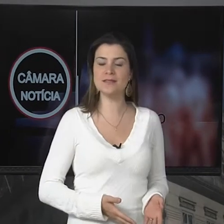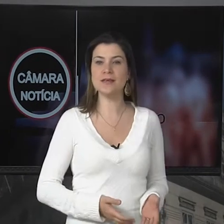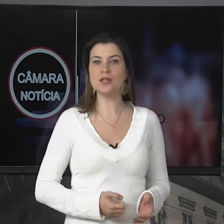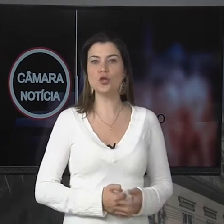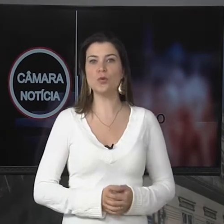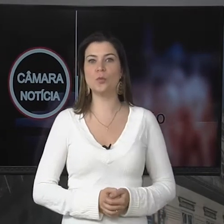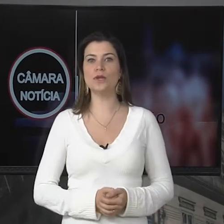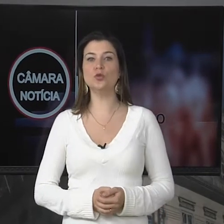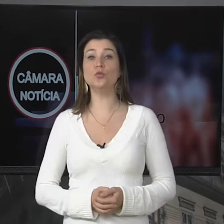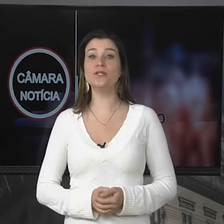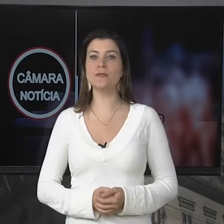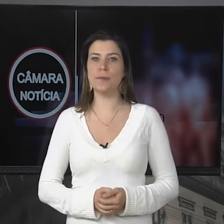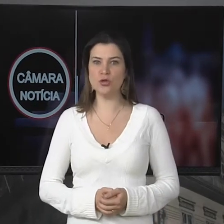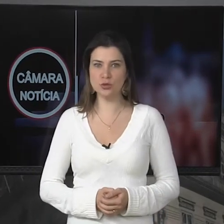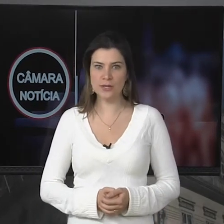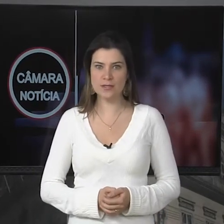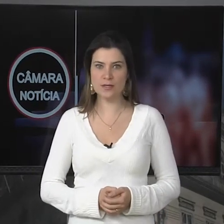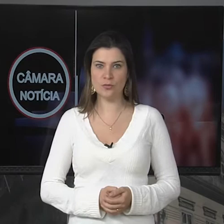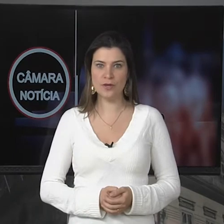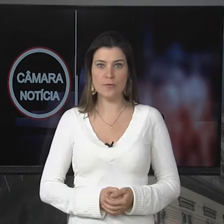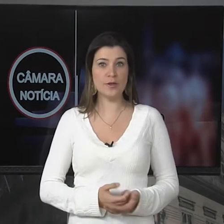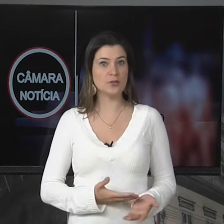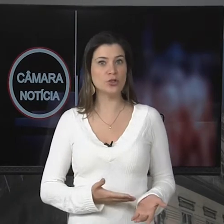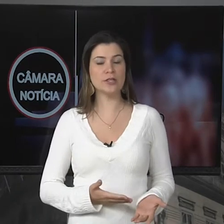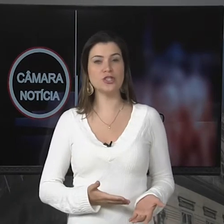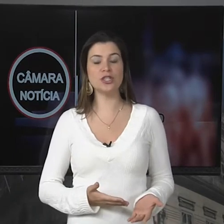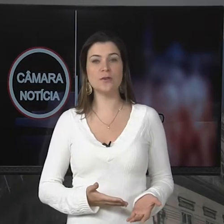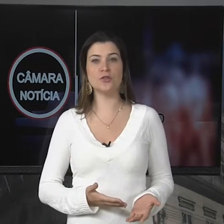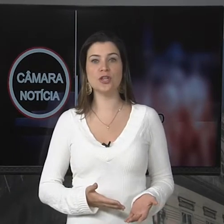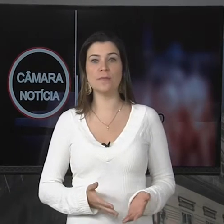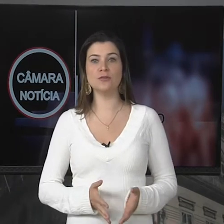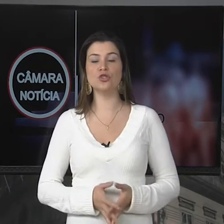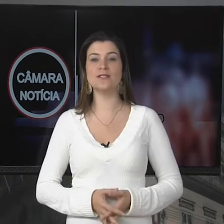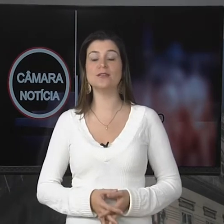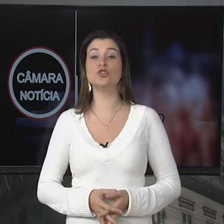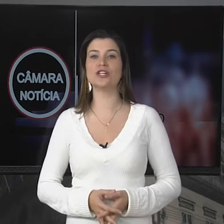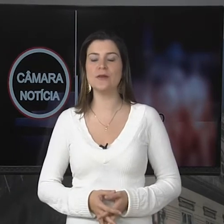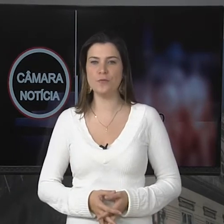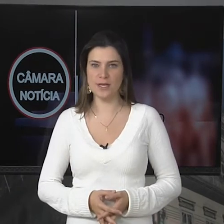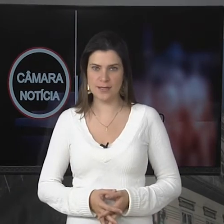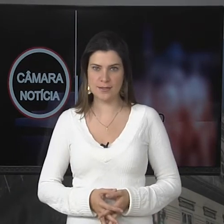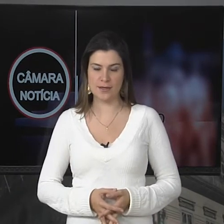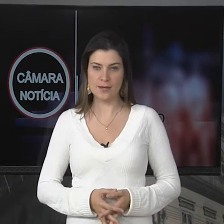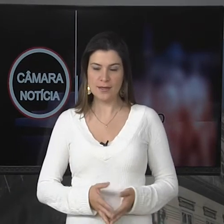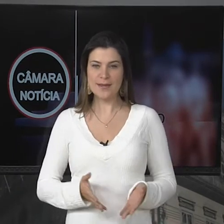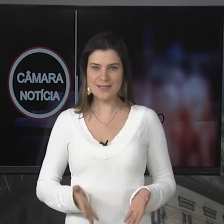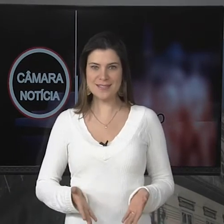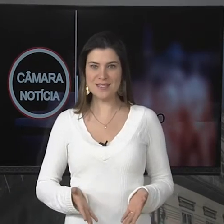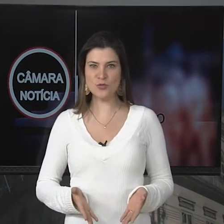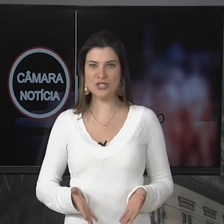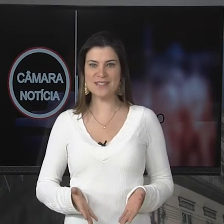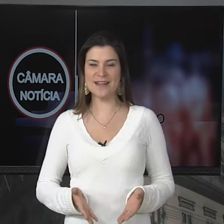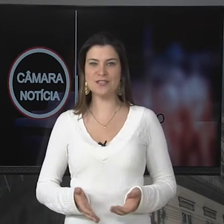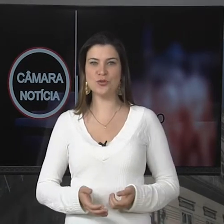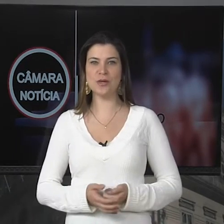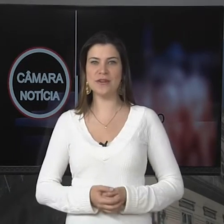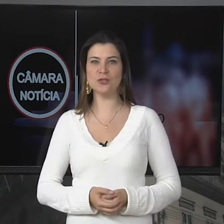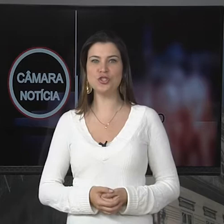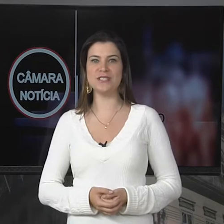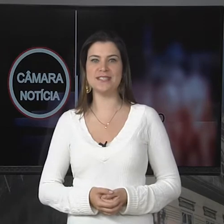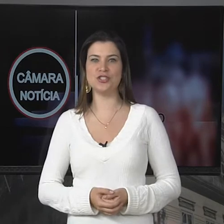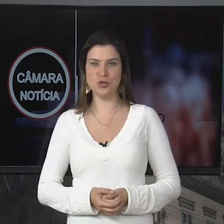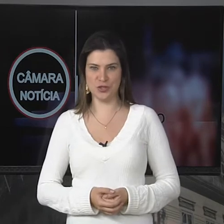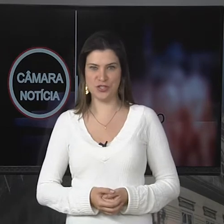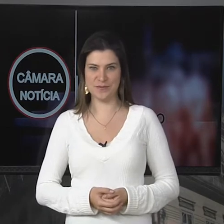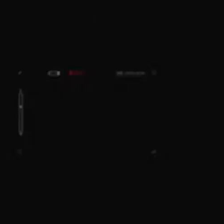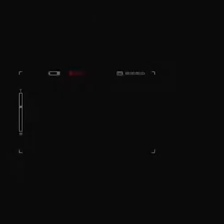detalhes sobre o Plano Municipal de Educação. Vereador critica fechamento de centro de referência. Esses são os destaques do Câmara